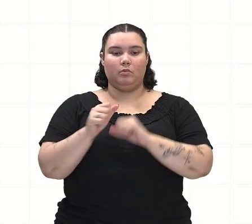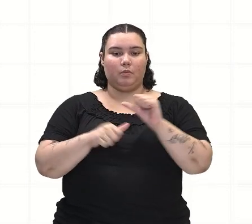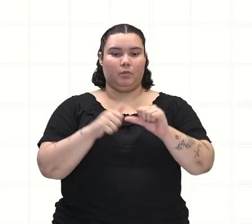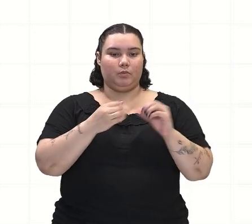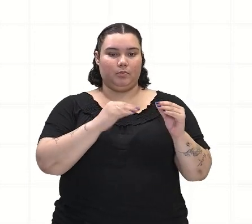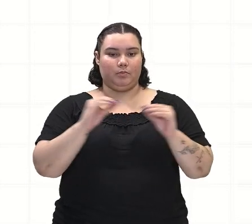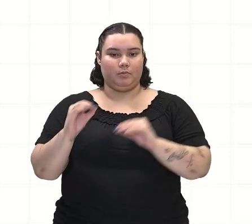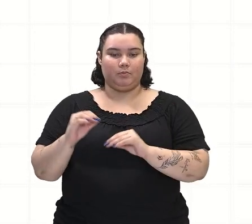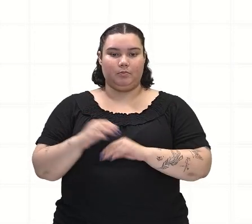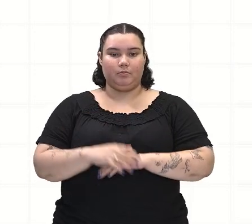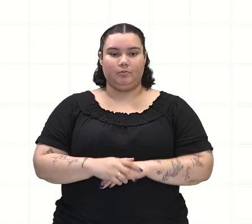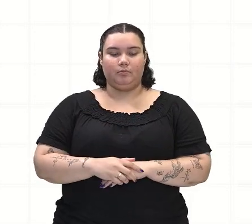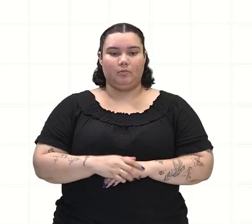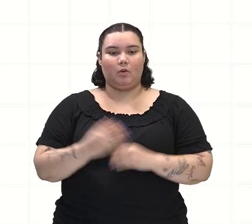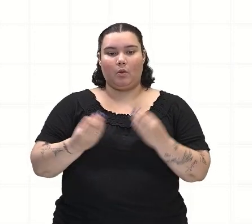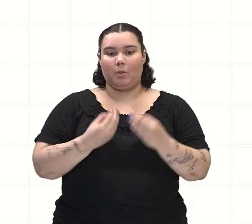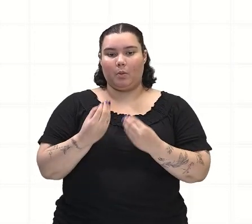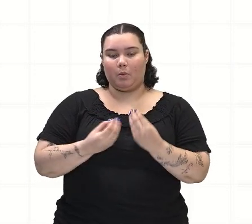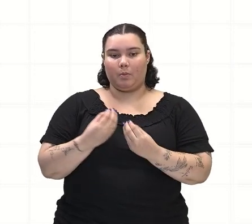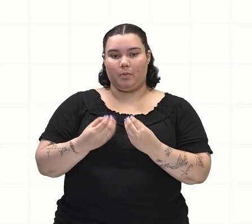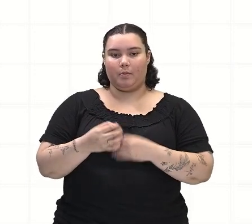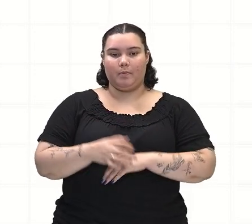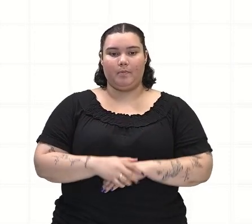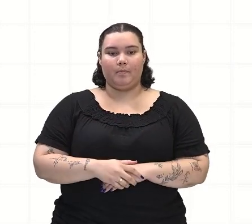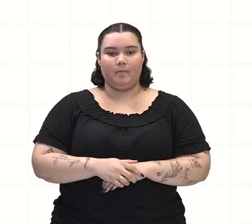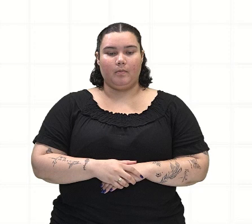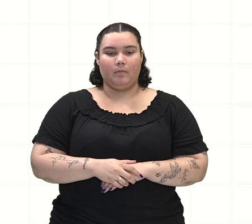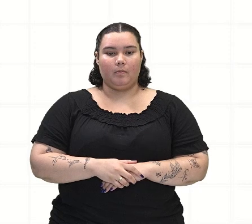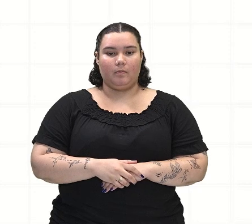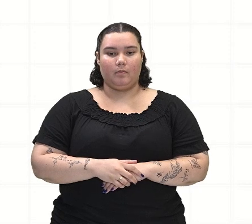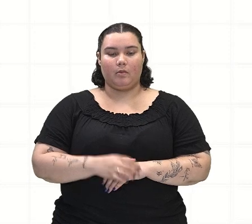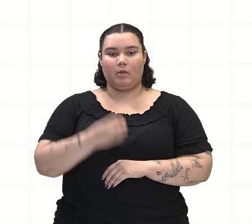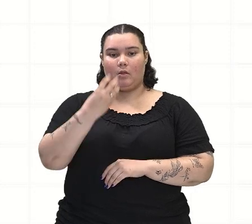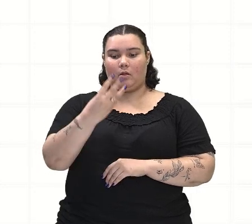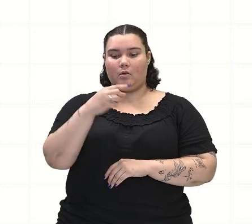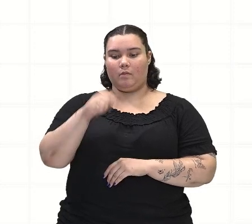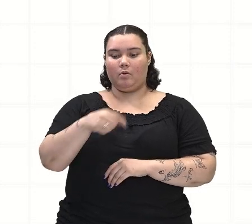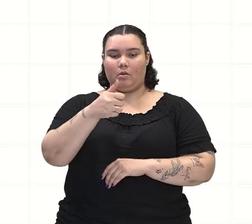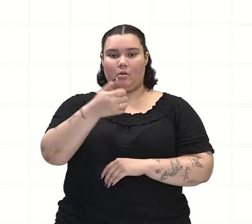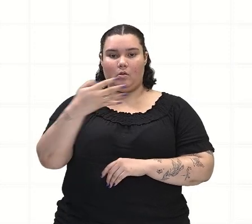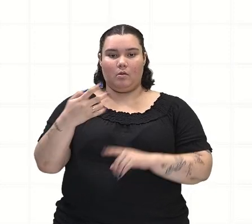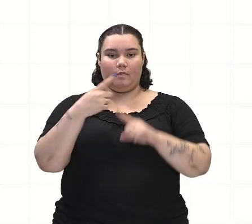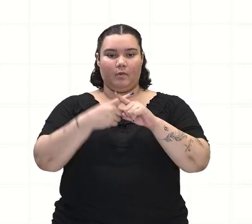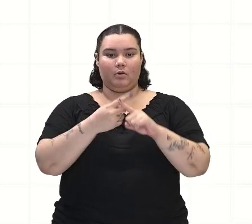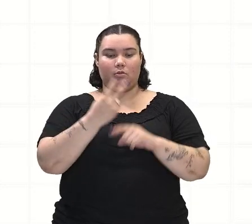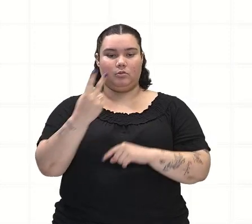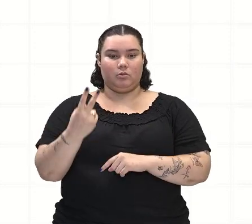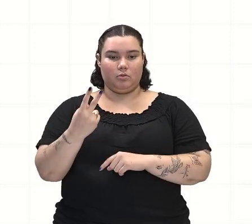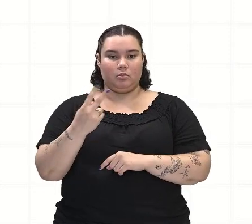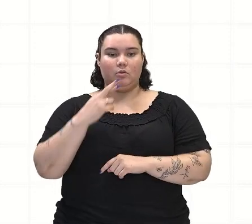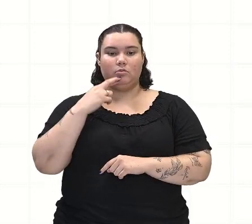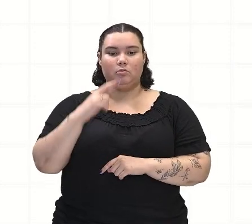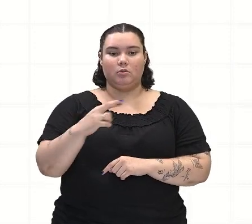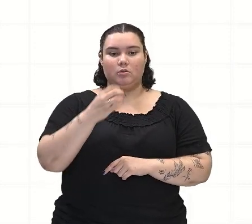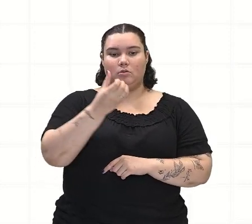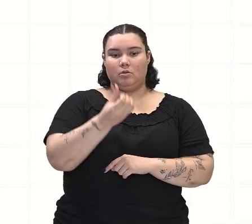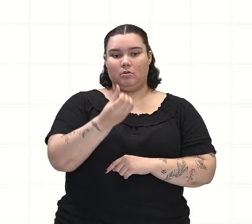aqui, né? Como é que vai ficar esse cálculo? 3,14 vezes 2 vai